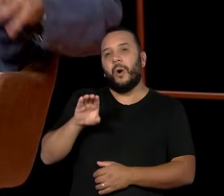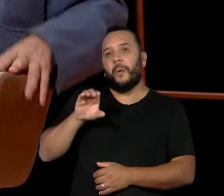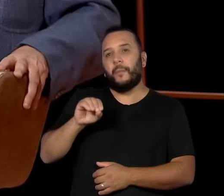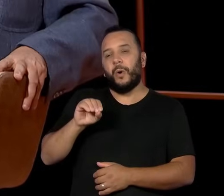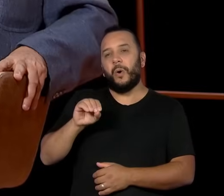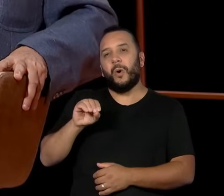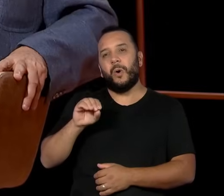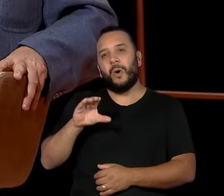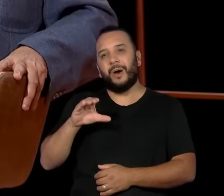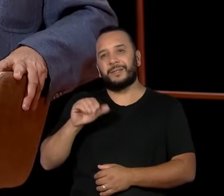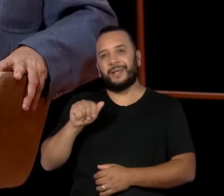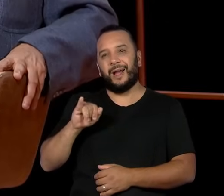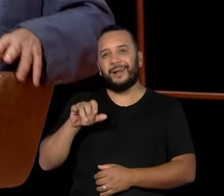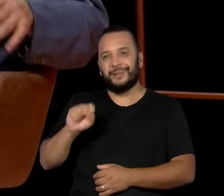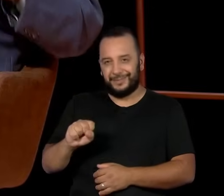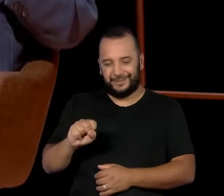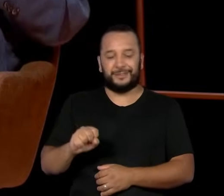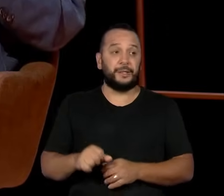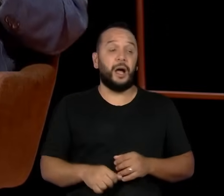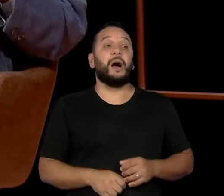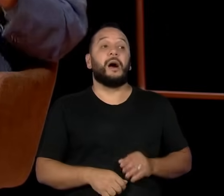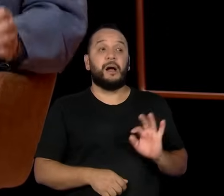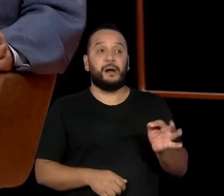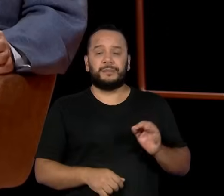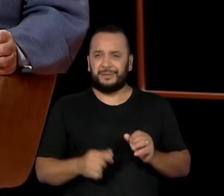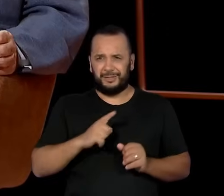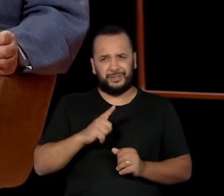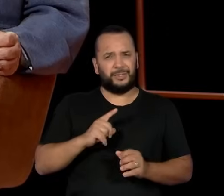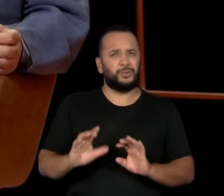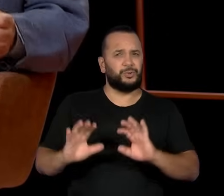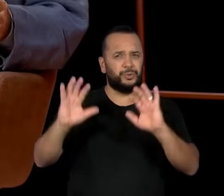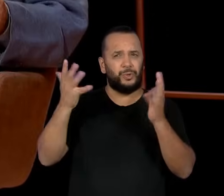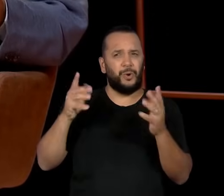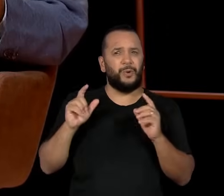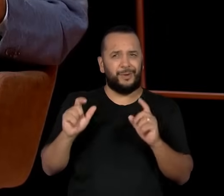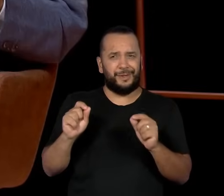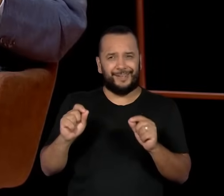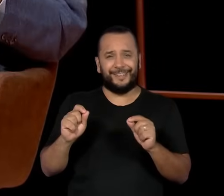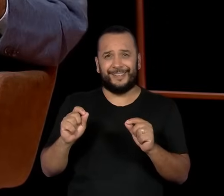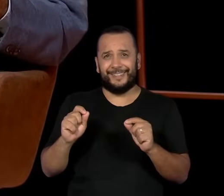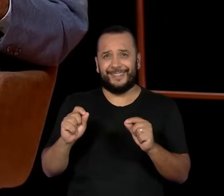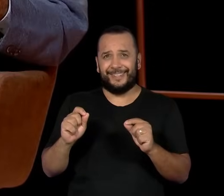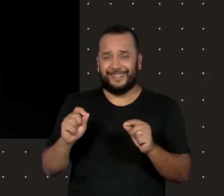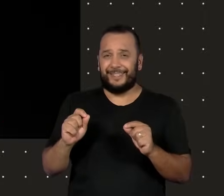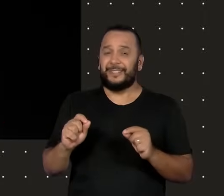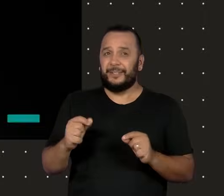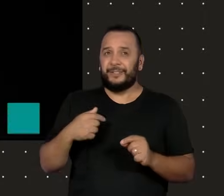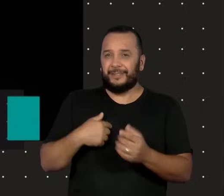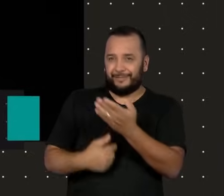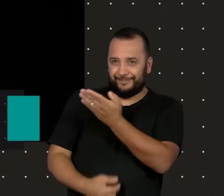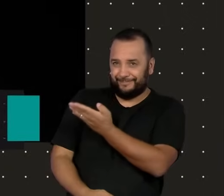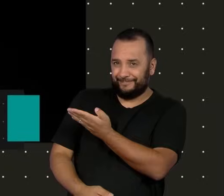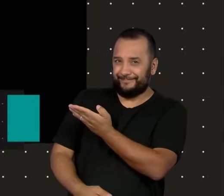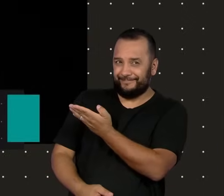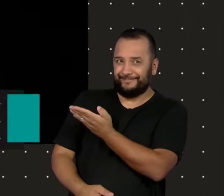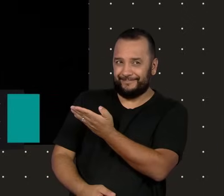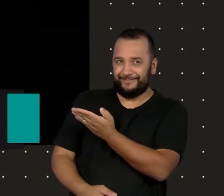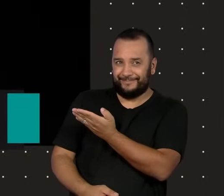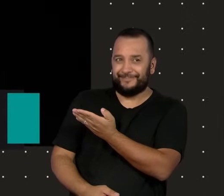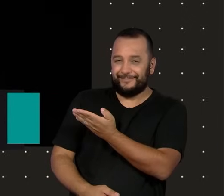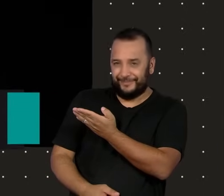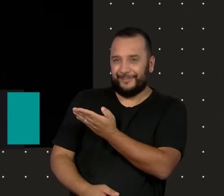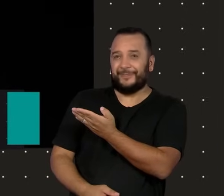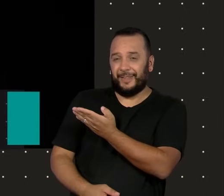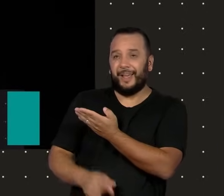naquela época. E durante essa apresentação, o Goulart de Andrade, que era diretor do